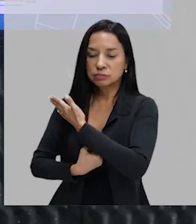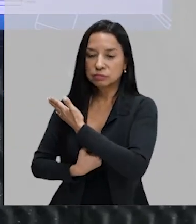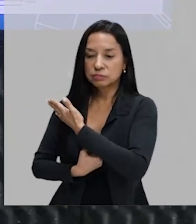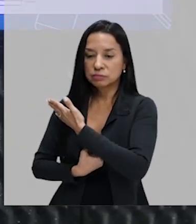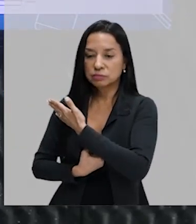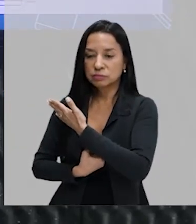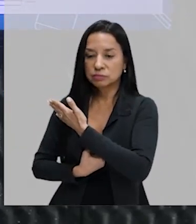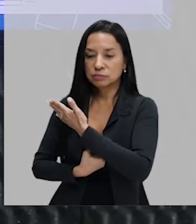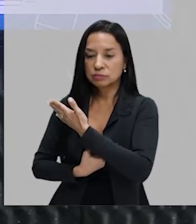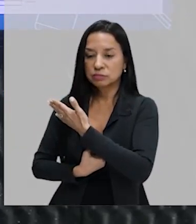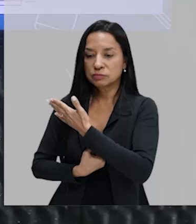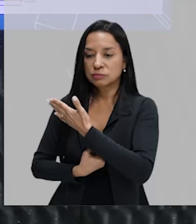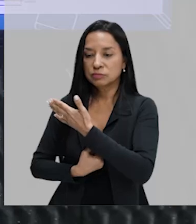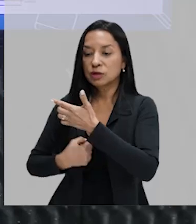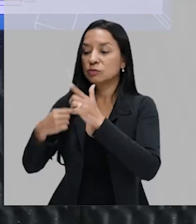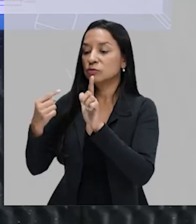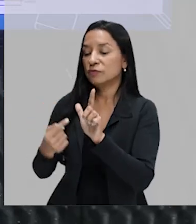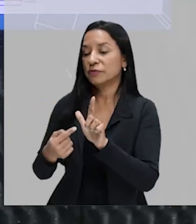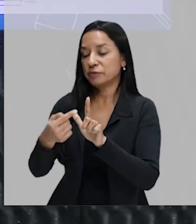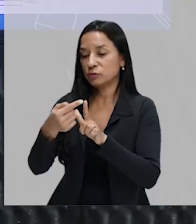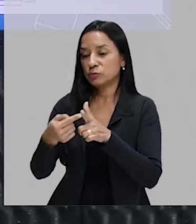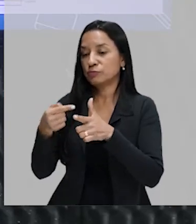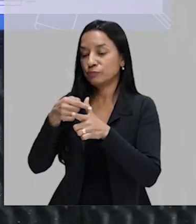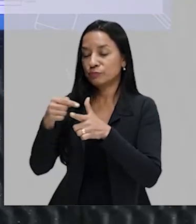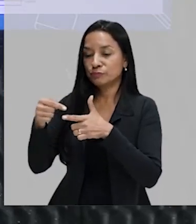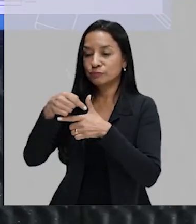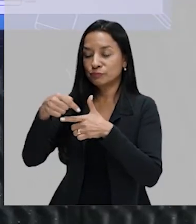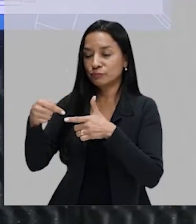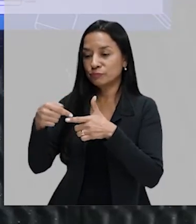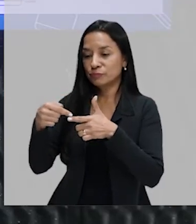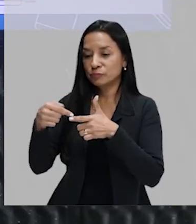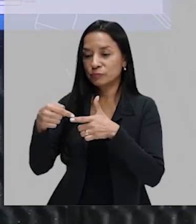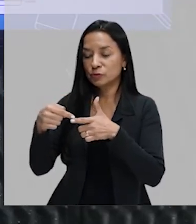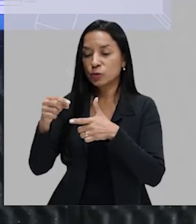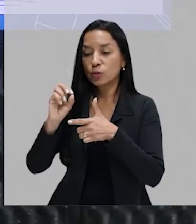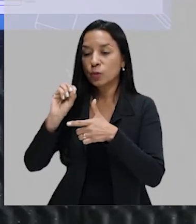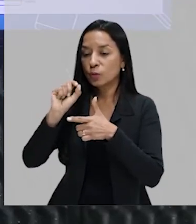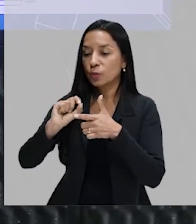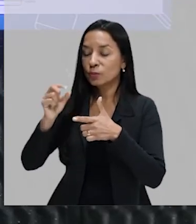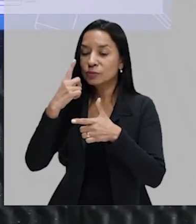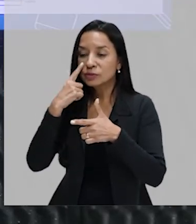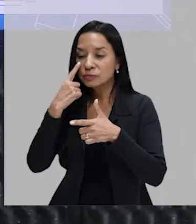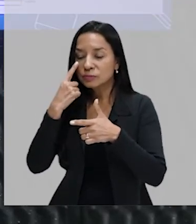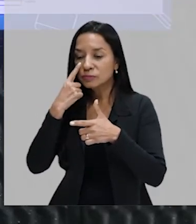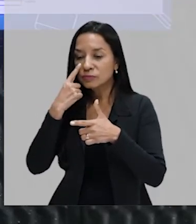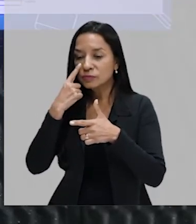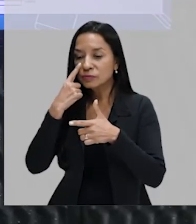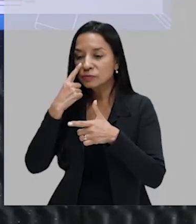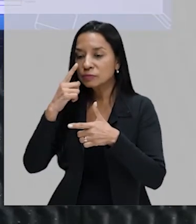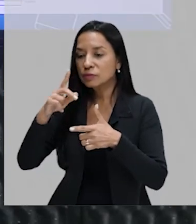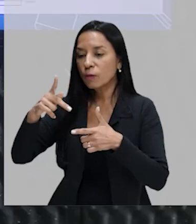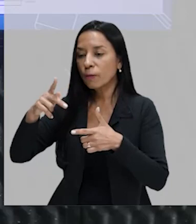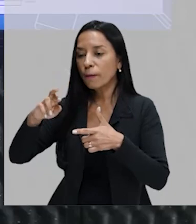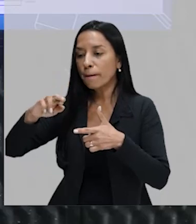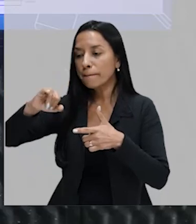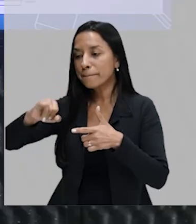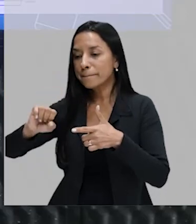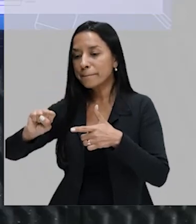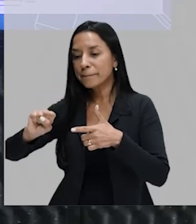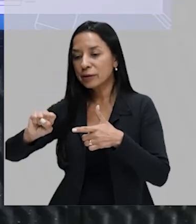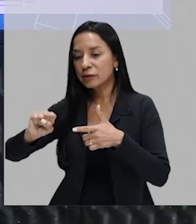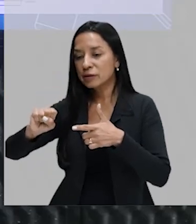de frente aqui do sistema reprodutor masculino. Então, o que você está vendo aqui é o pênis com um